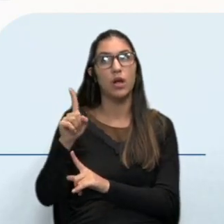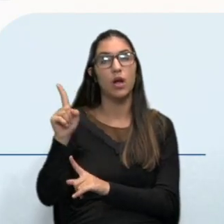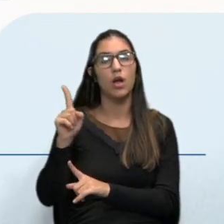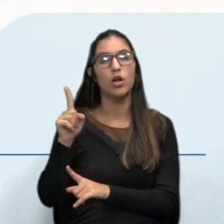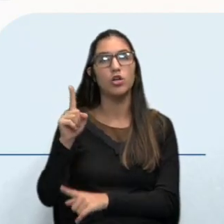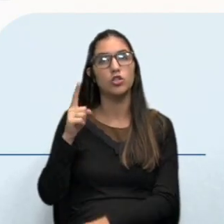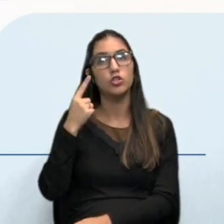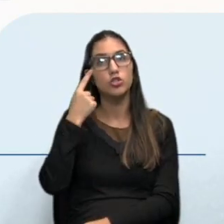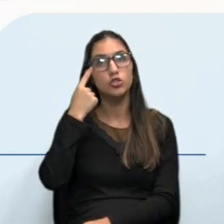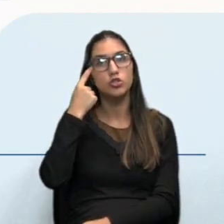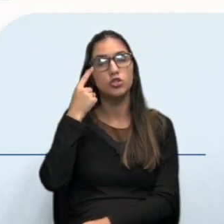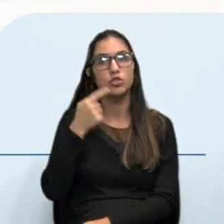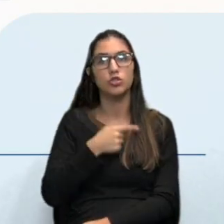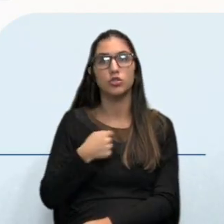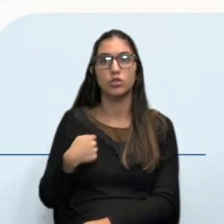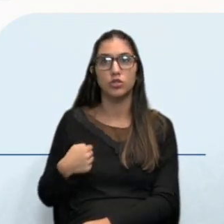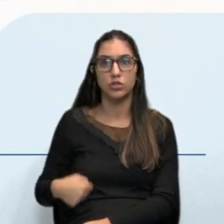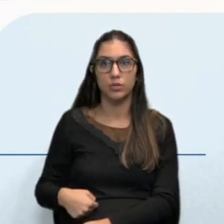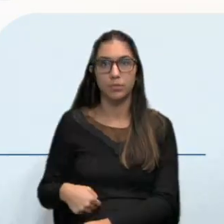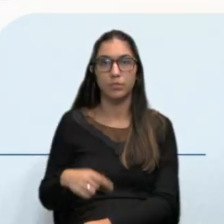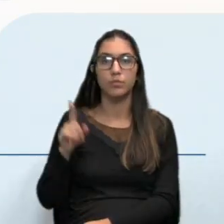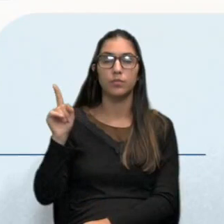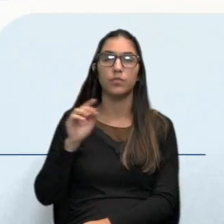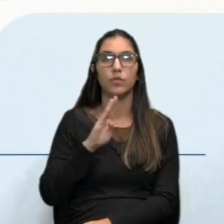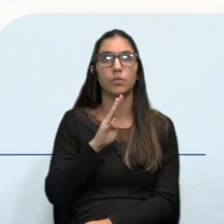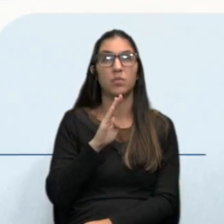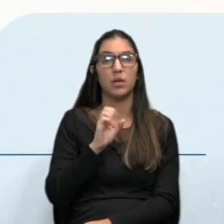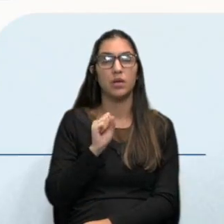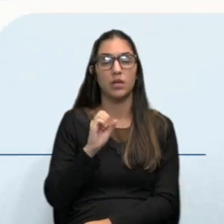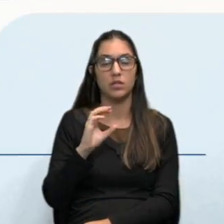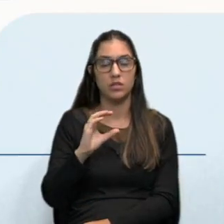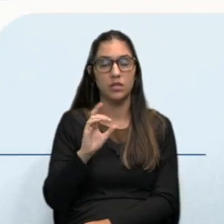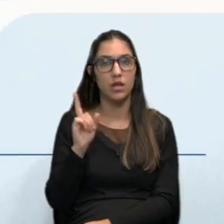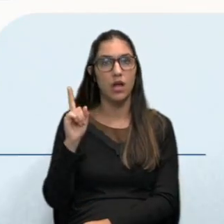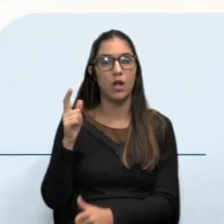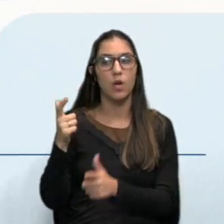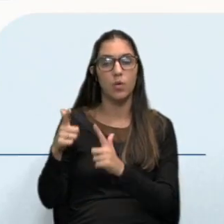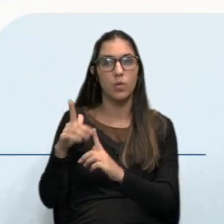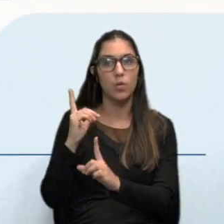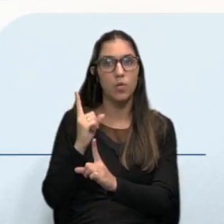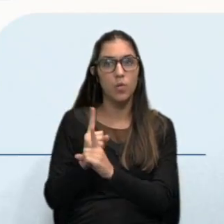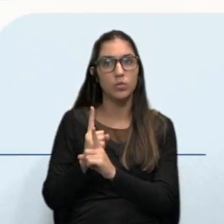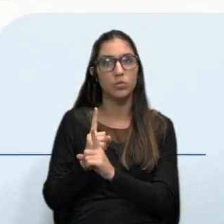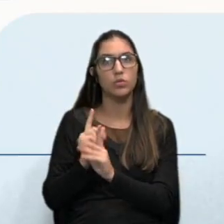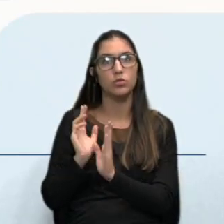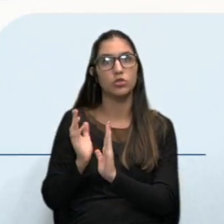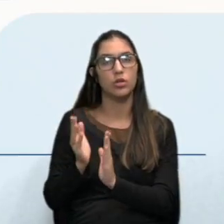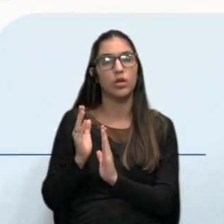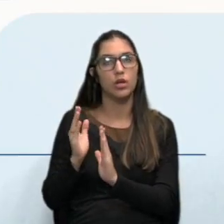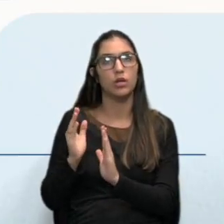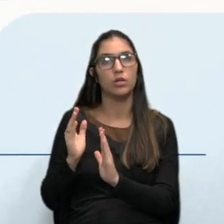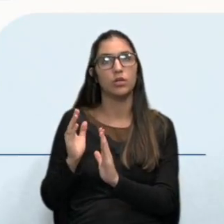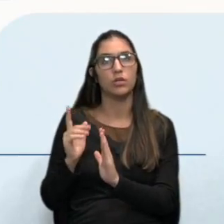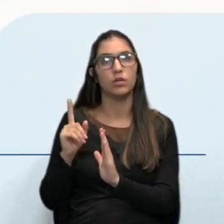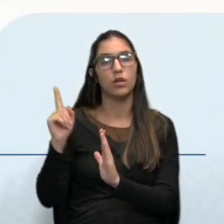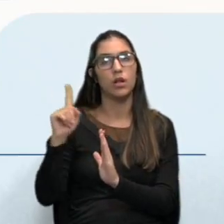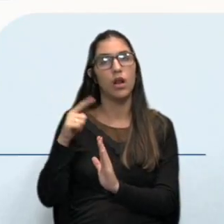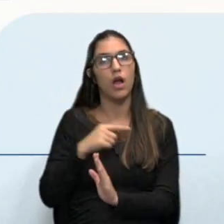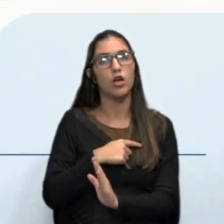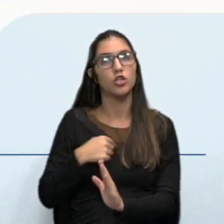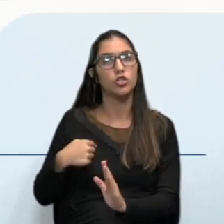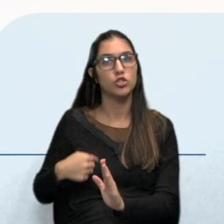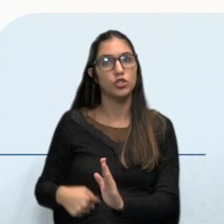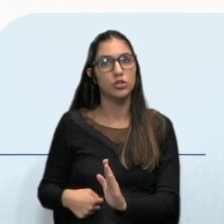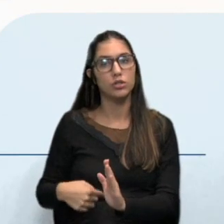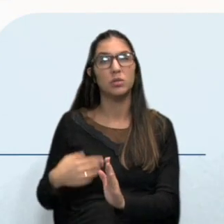China. Então, essa BSC localizou a estação radiobase lá na China,